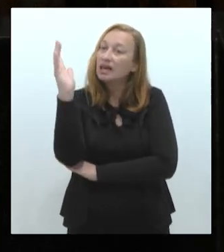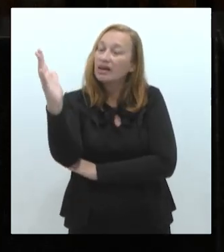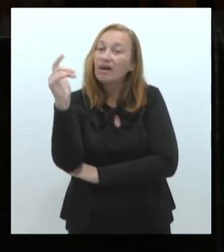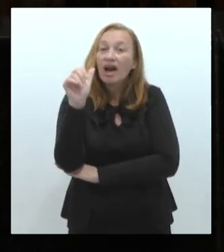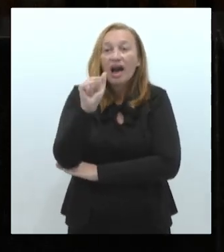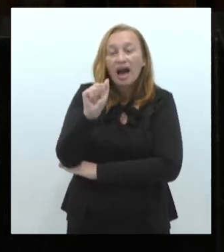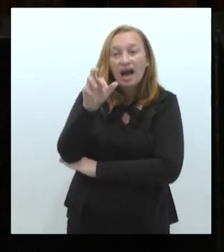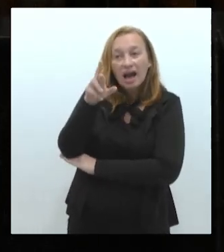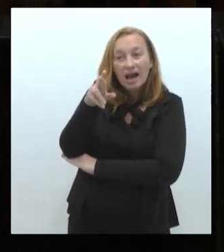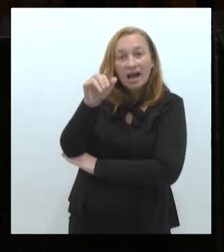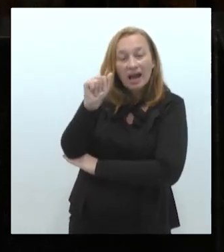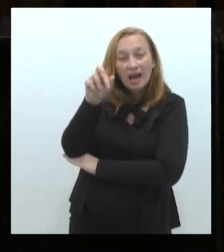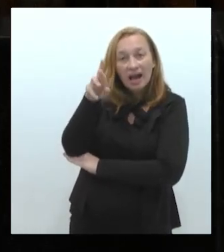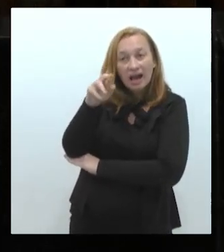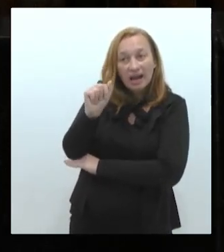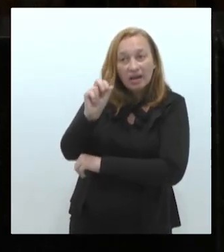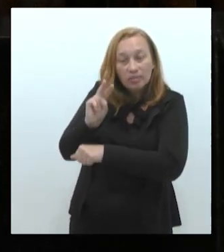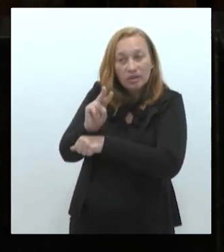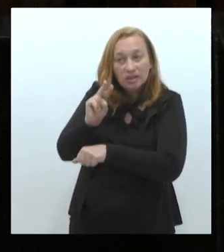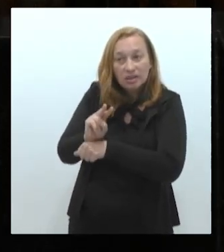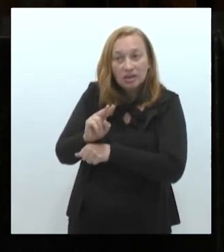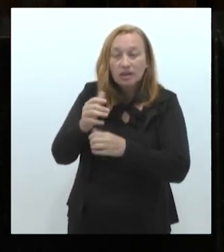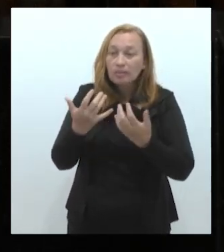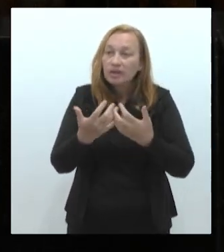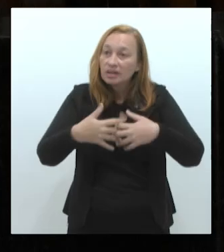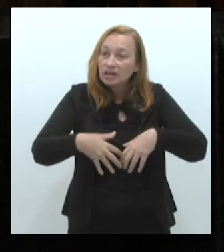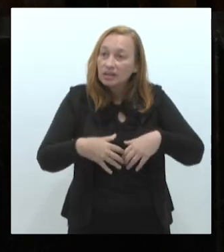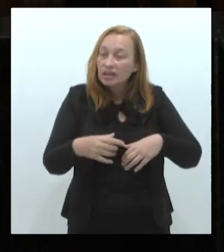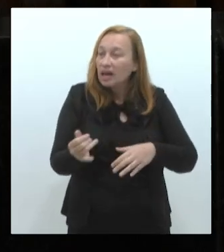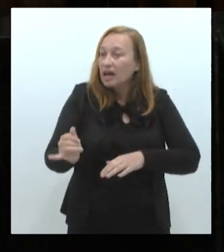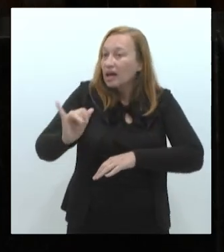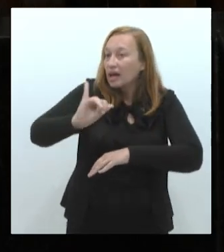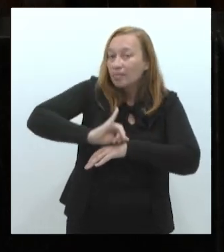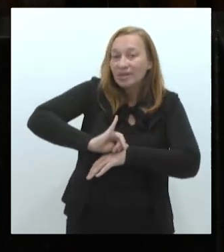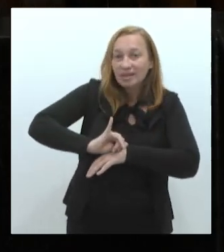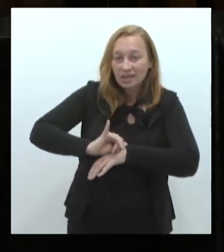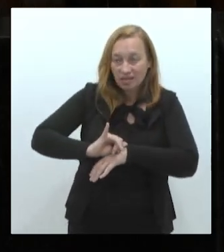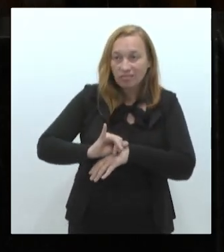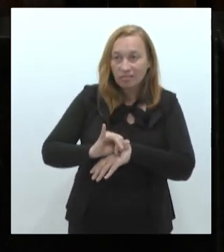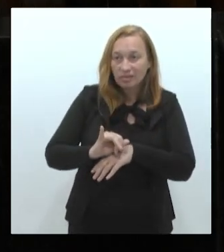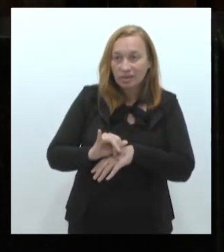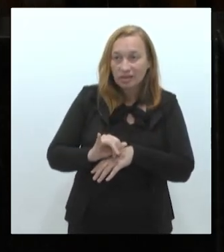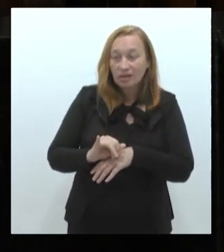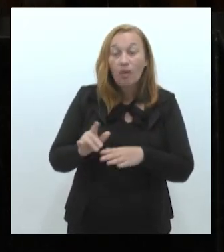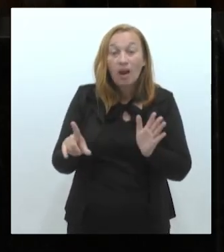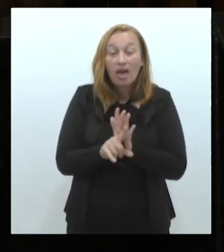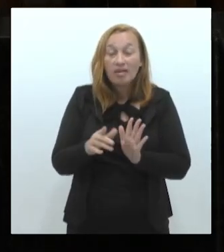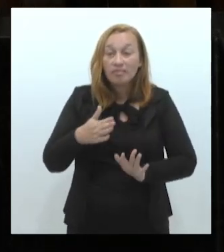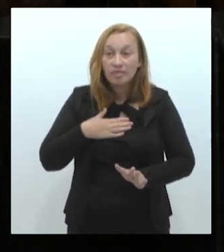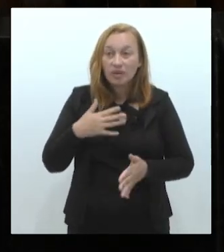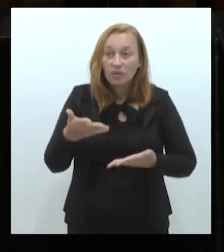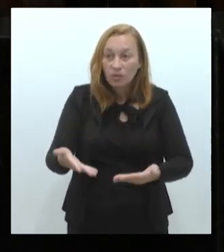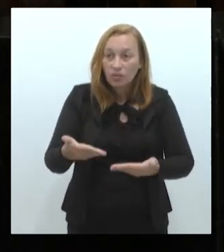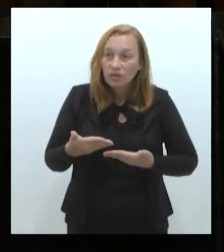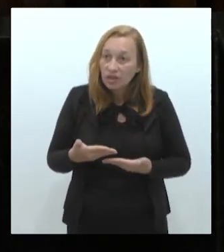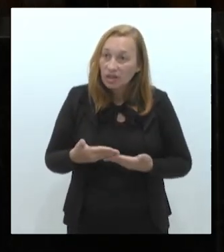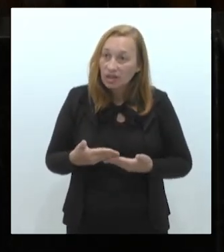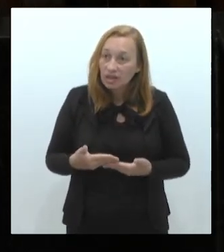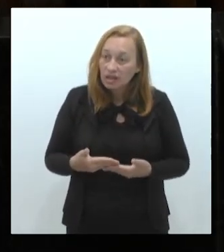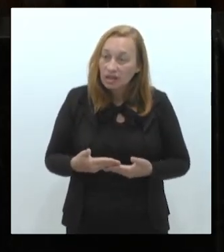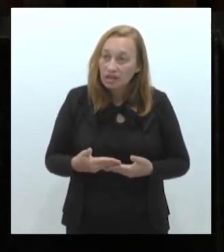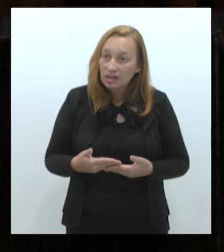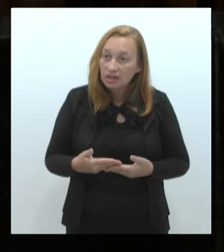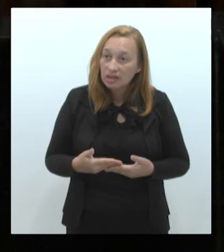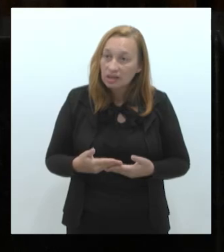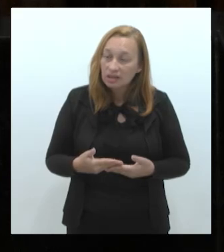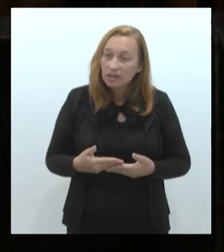unidade de conservação. Petrópolis é a capital estadual das unidades de conservação de uma lei de minha autoria, que convidei o